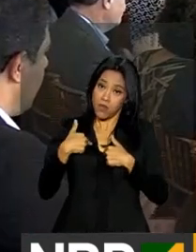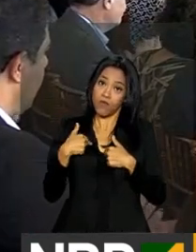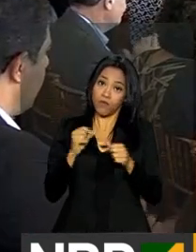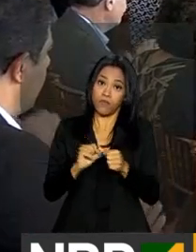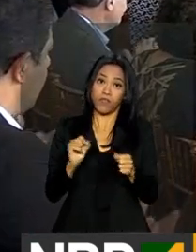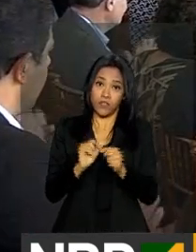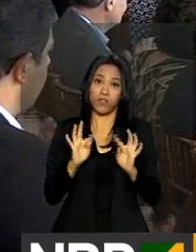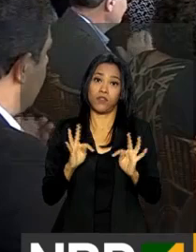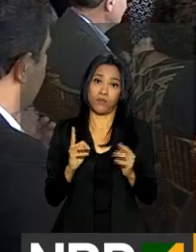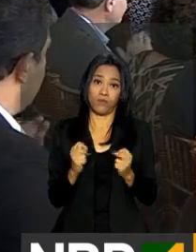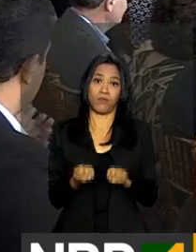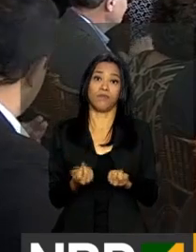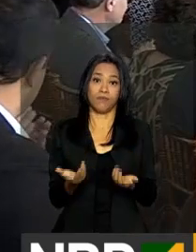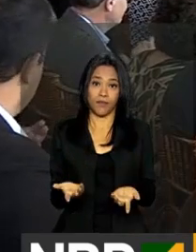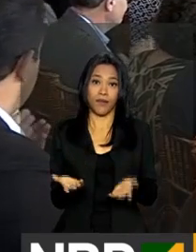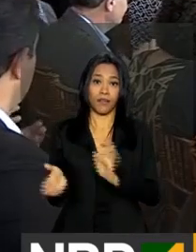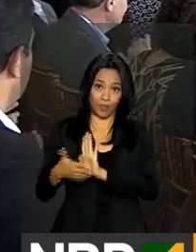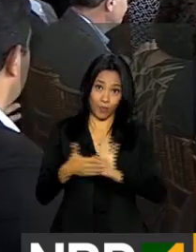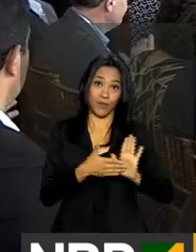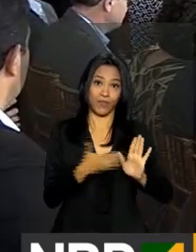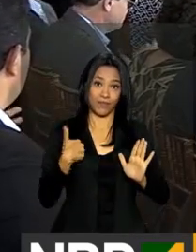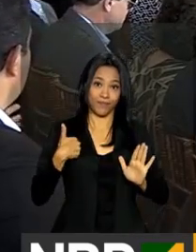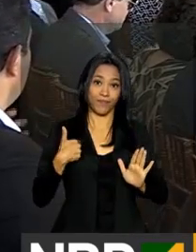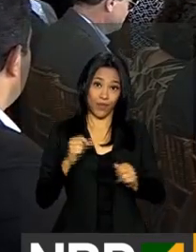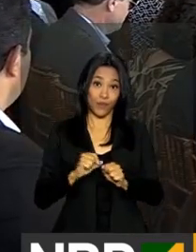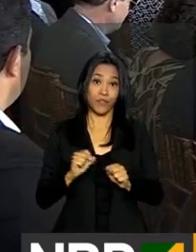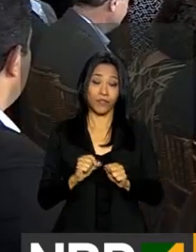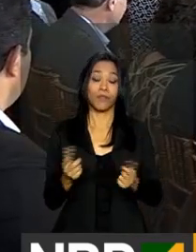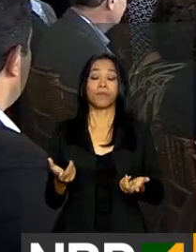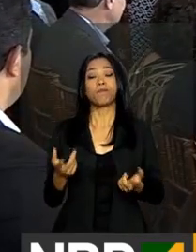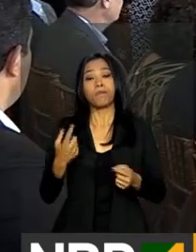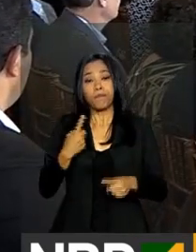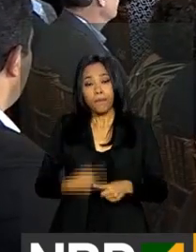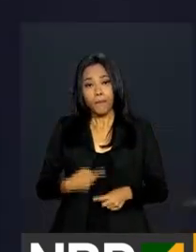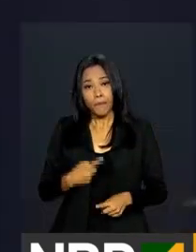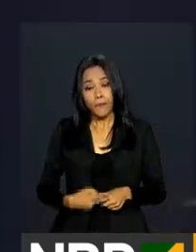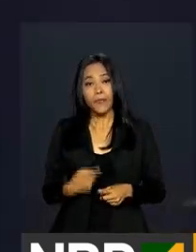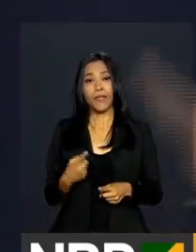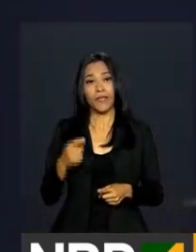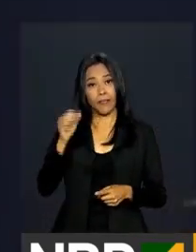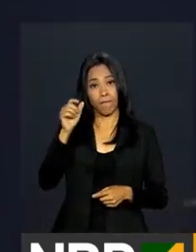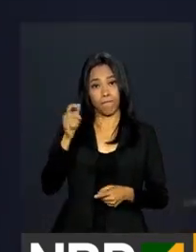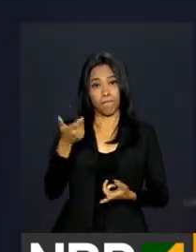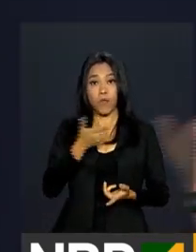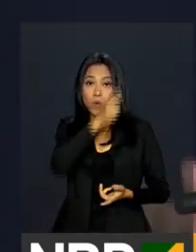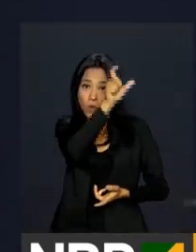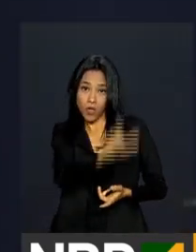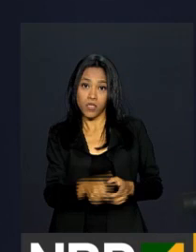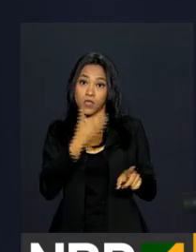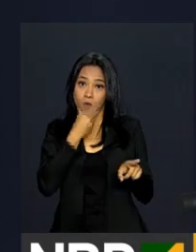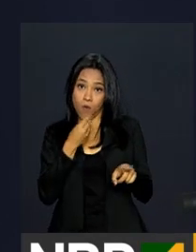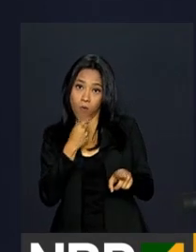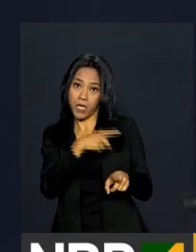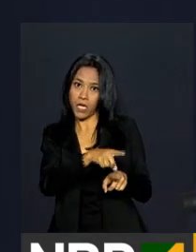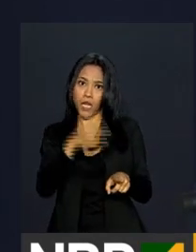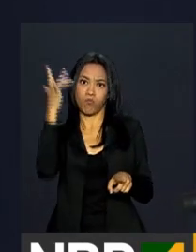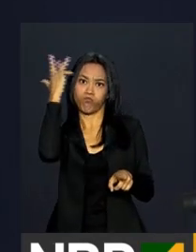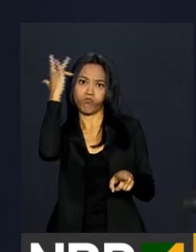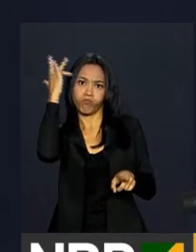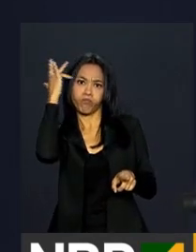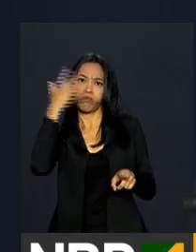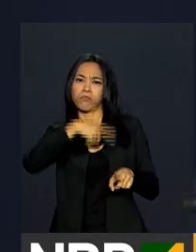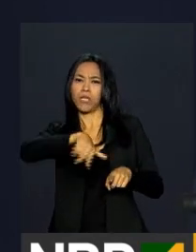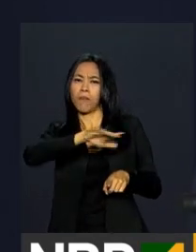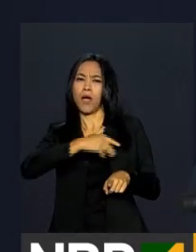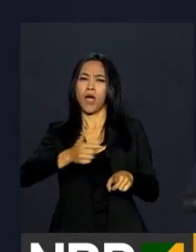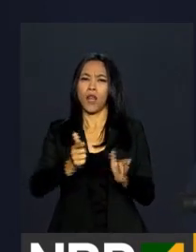fato... Hein, Nizam? E eu fiz porque, de fato, o Nizam, que é um grande publicitário e um grande... enfim,